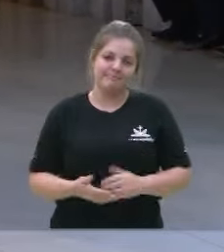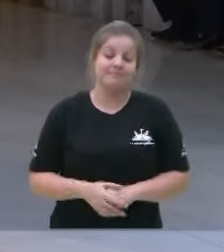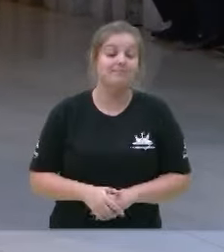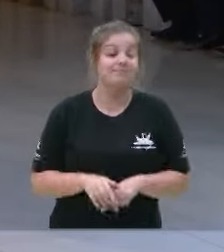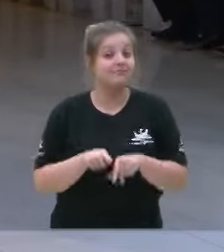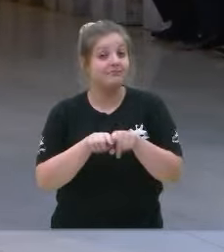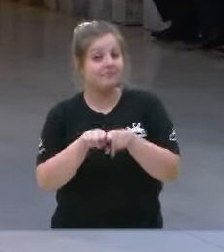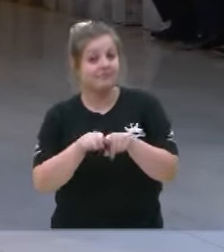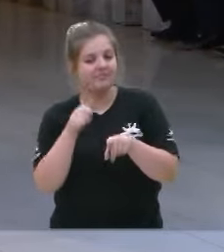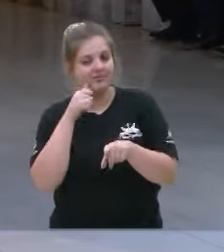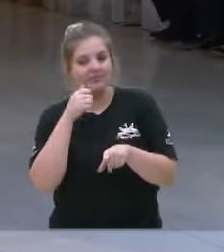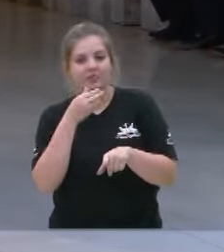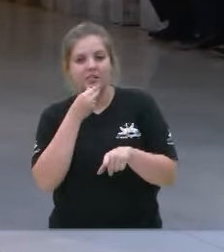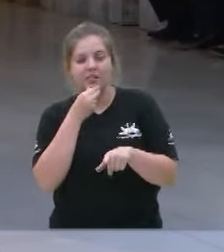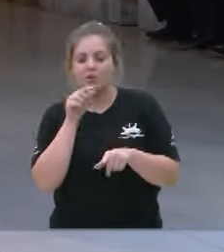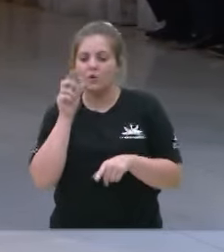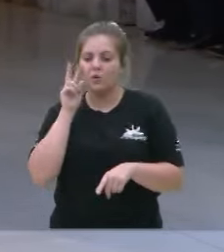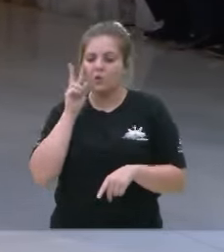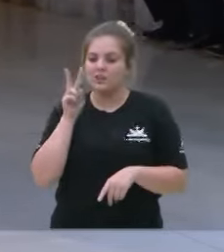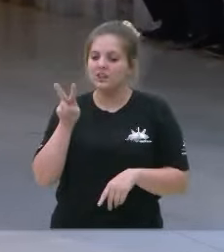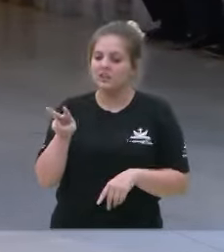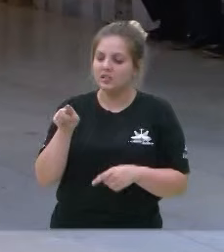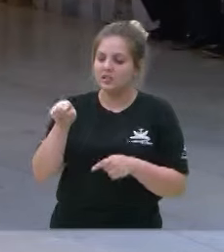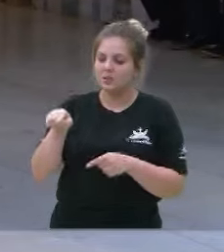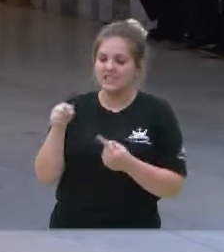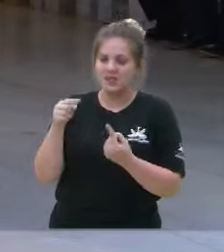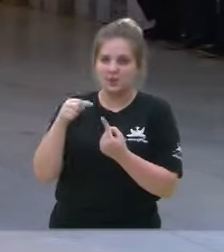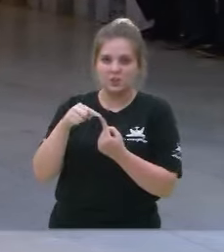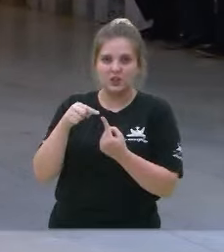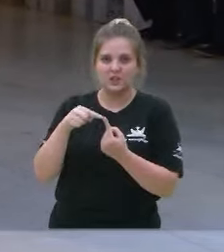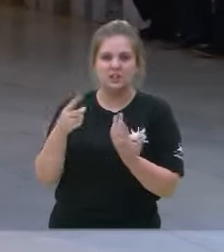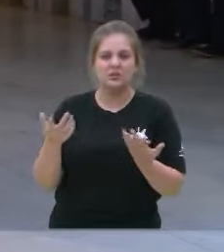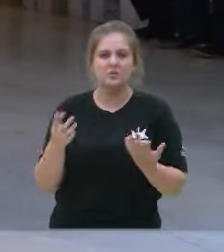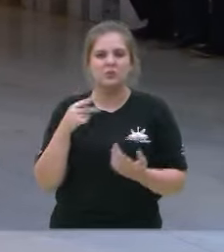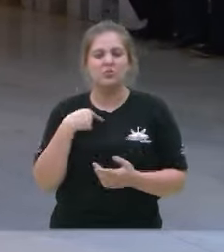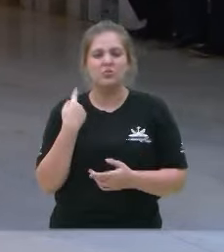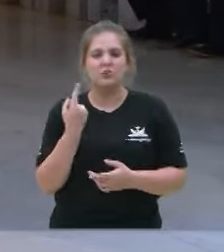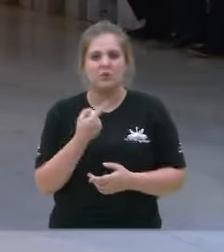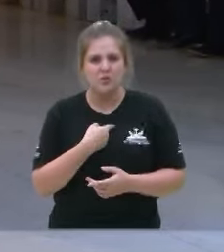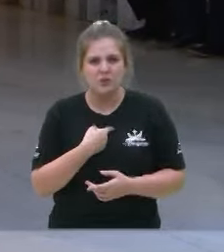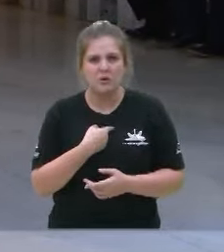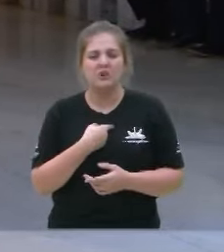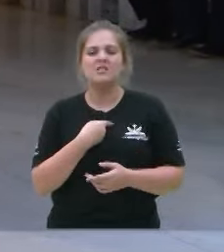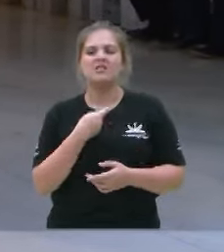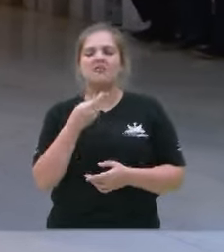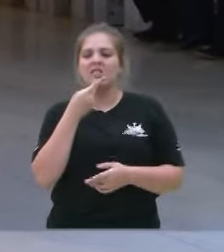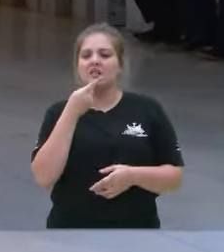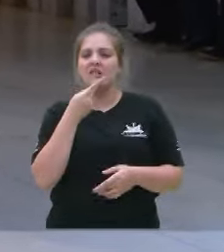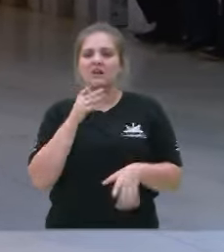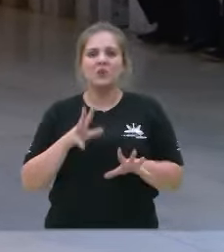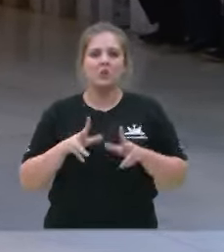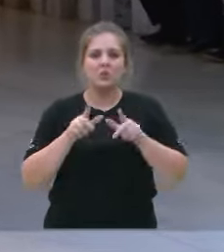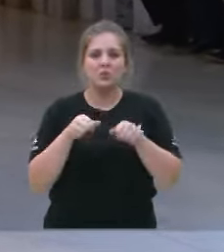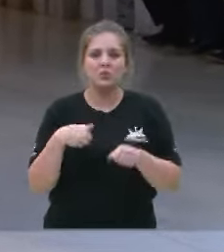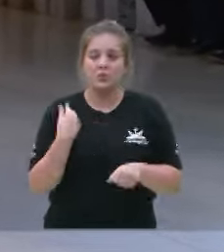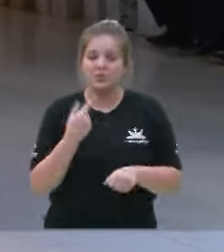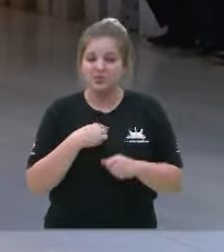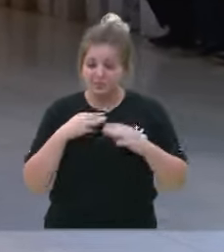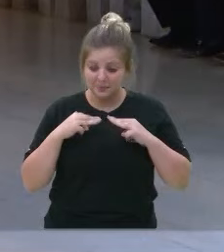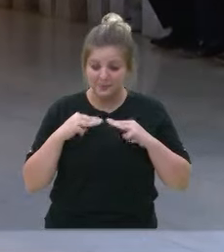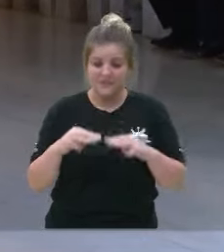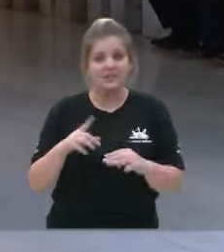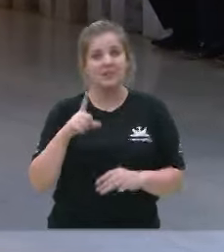olhando para este contexto nós podemos dizer que todos nós temos uma